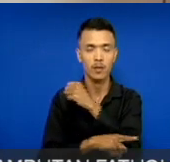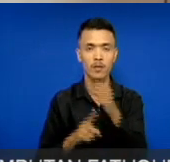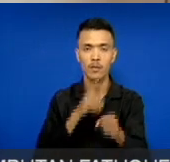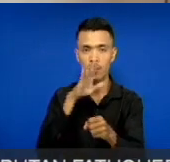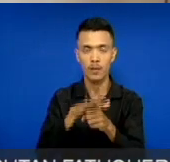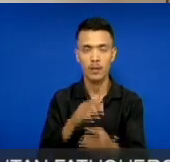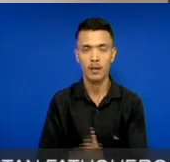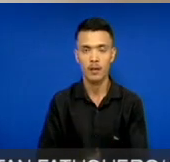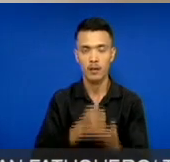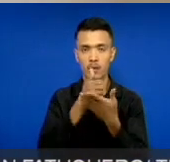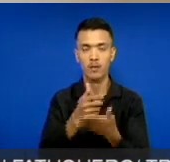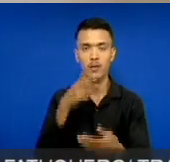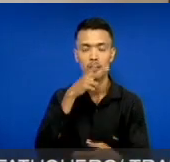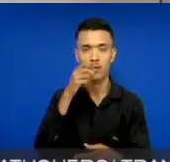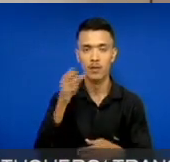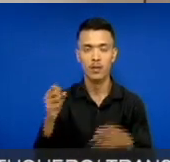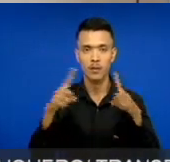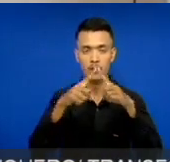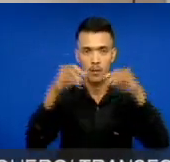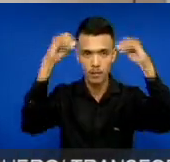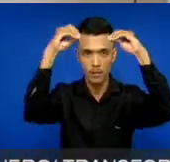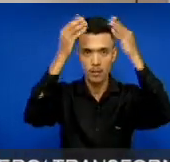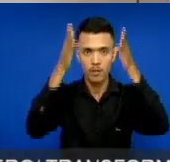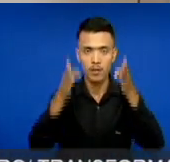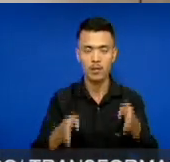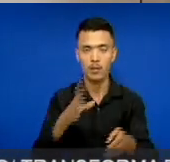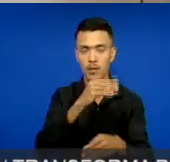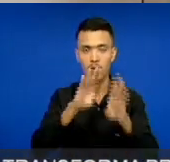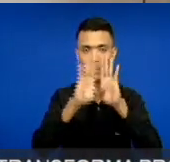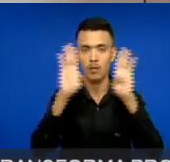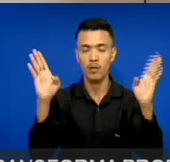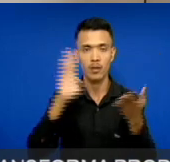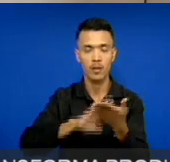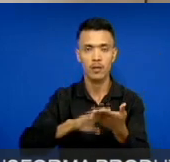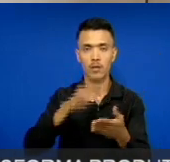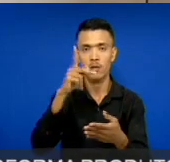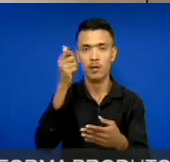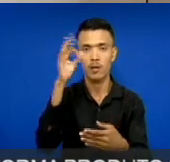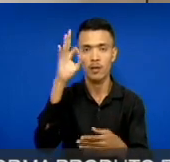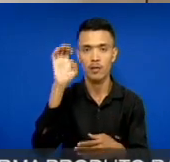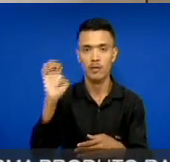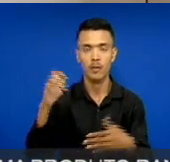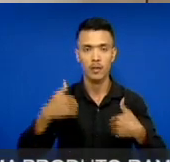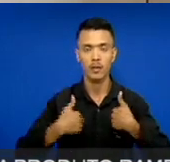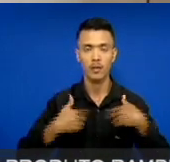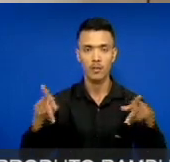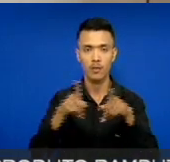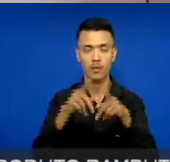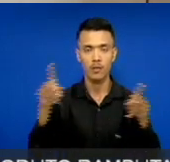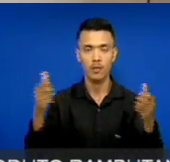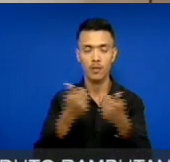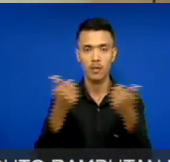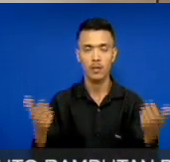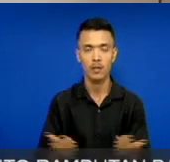na capacitação língua portuguesa para manor insira no Mosloquetan Escola Café e a posto administrativo. Benedito Freitas